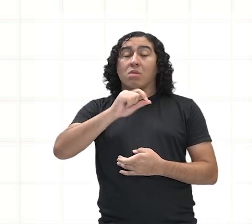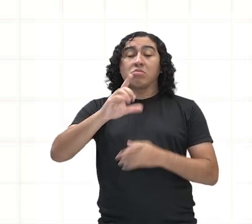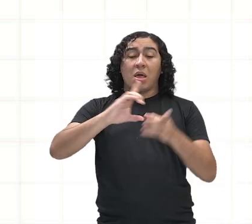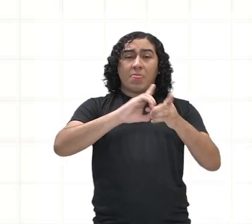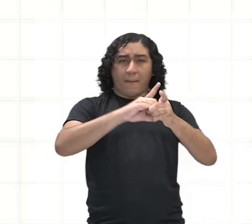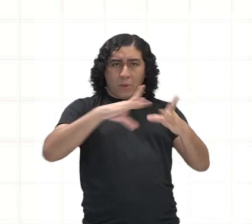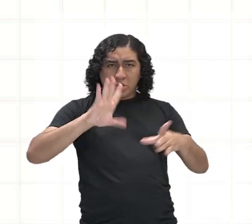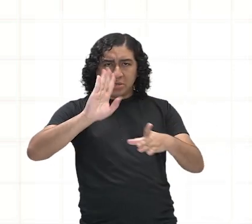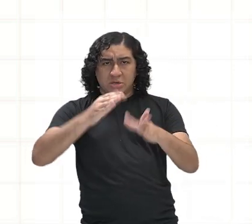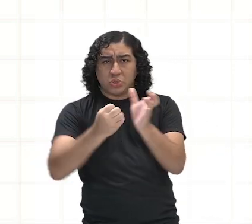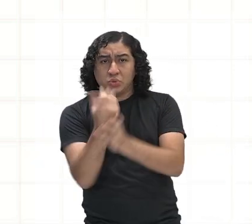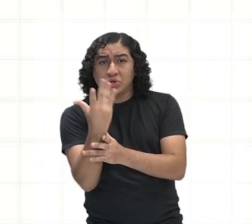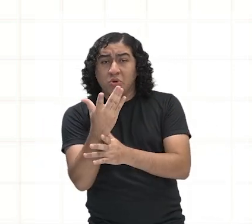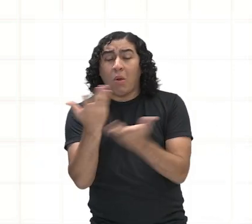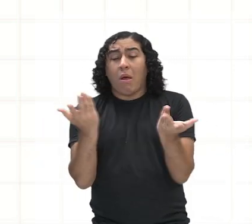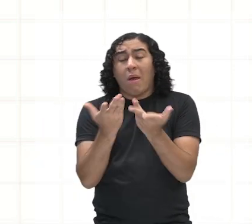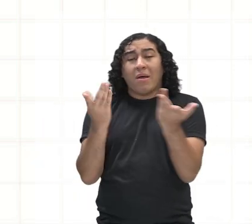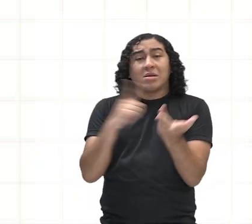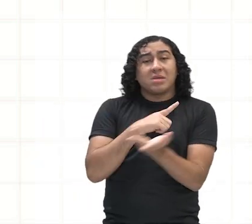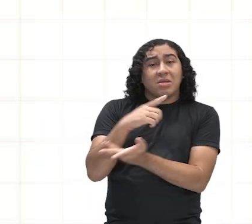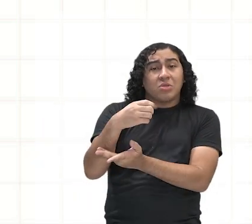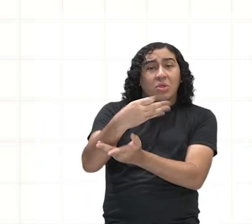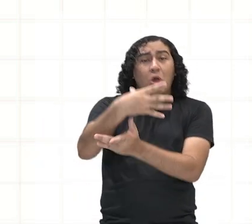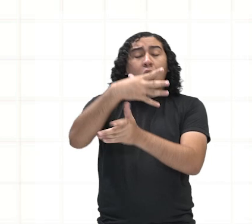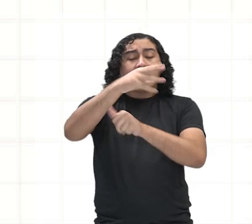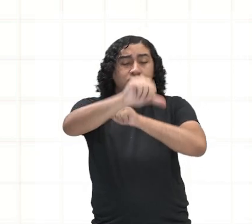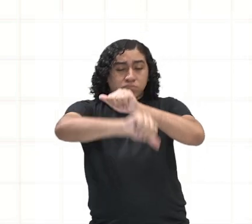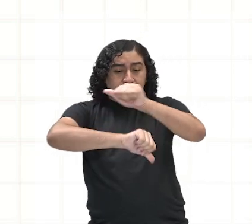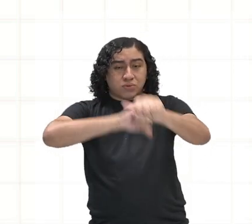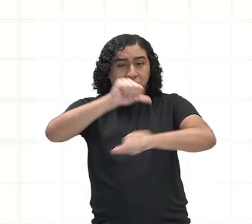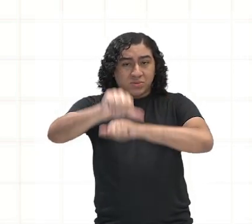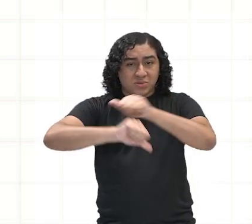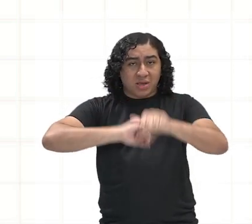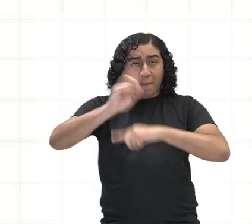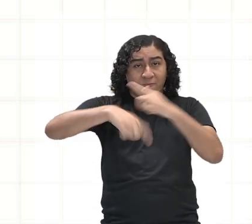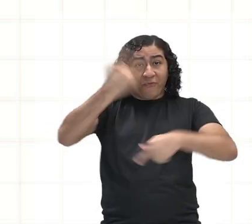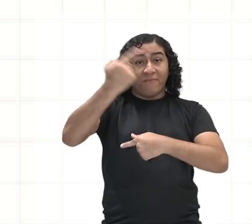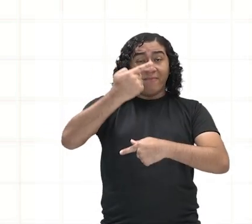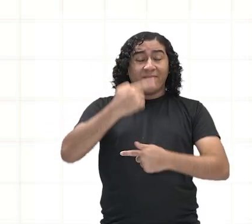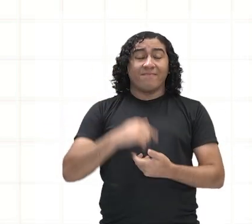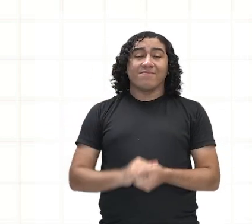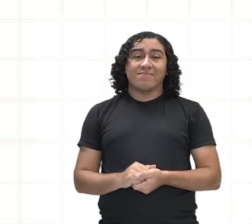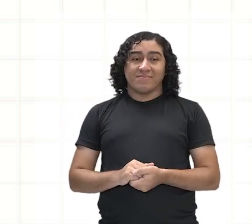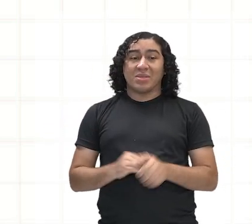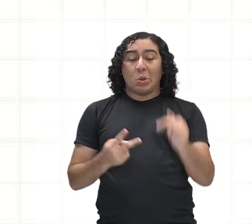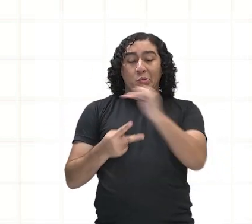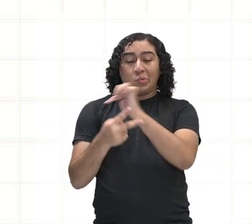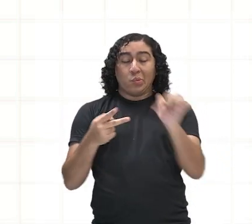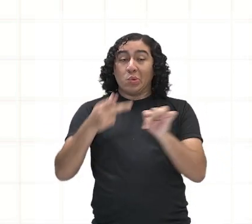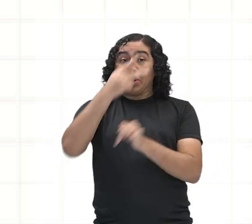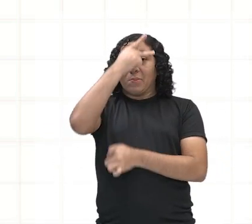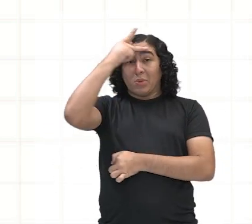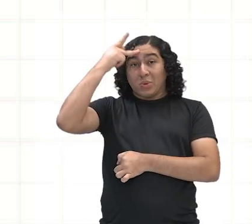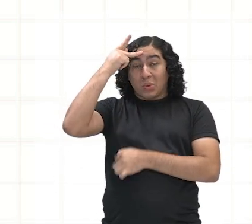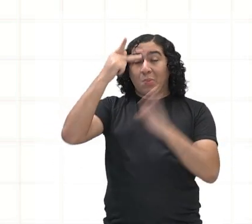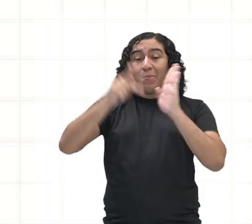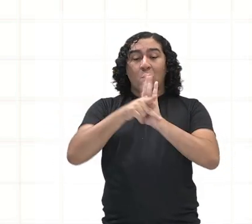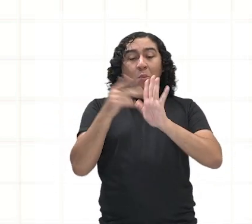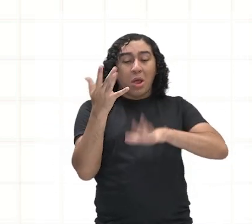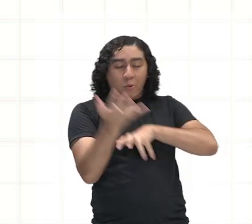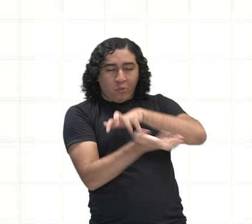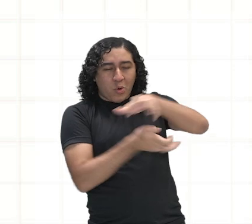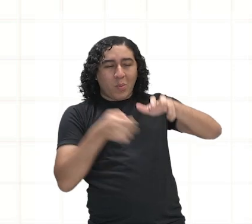democracia ateniense. Olha que legal, dois grandes nomes então, né, de reformas, de pessoas